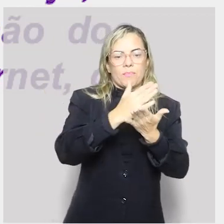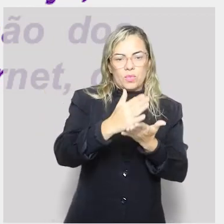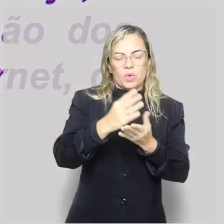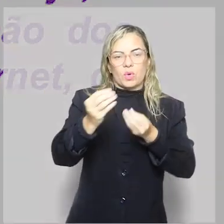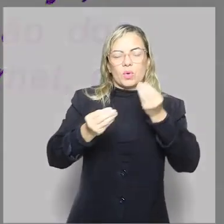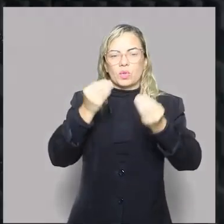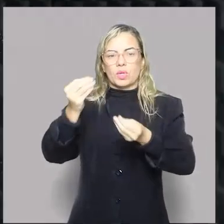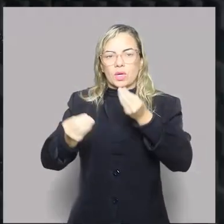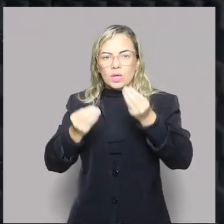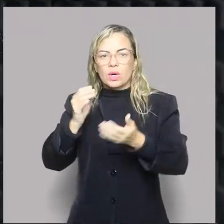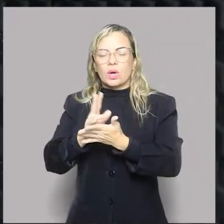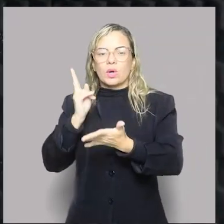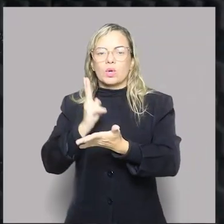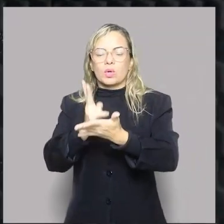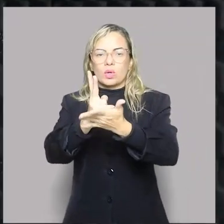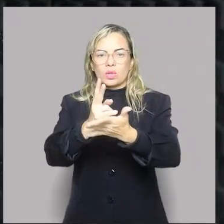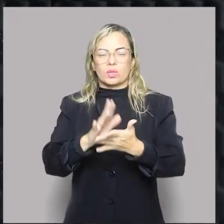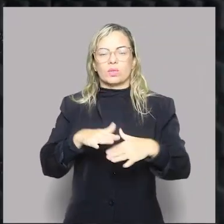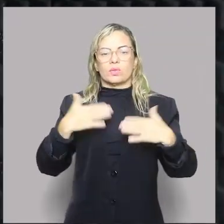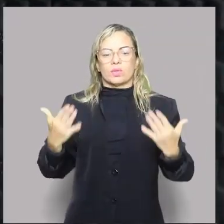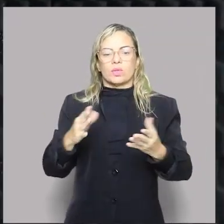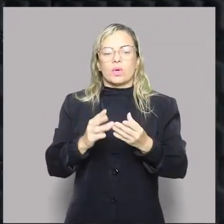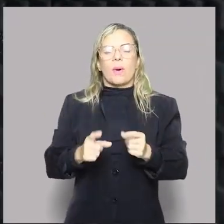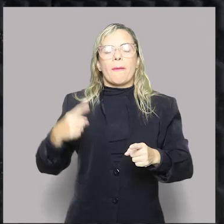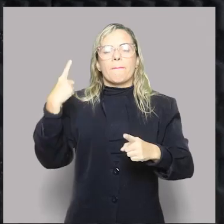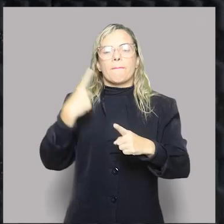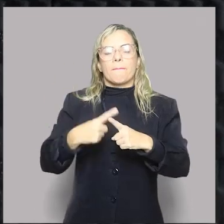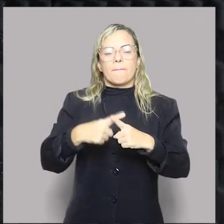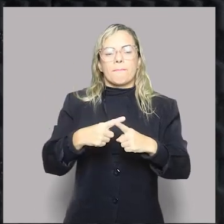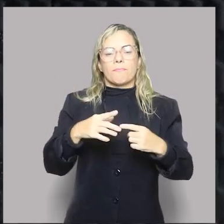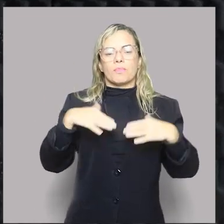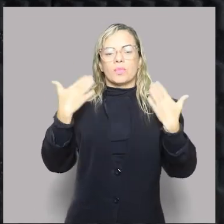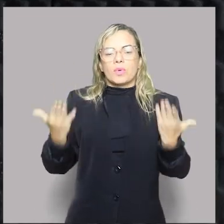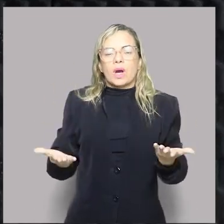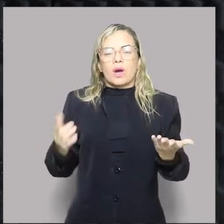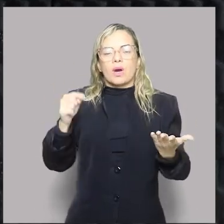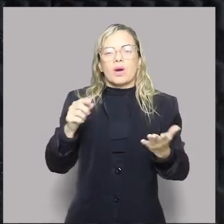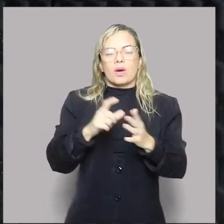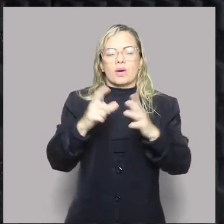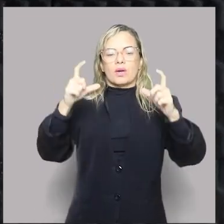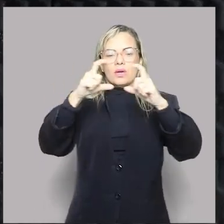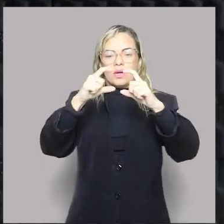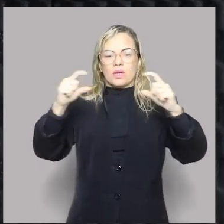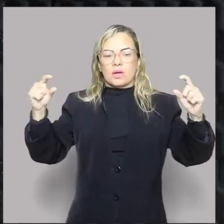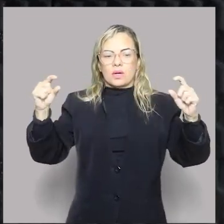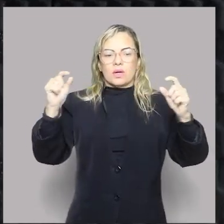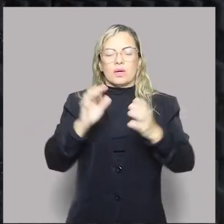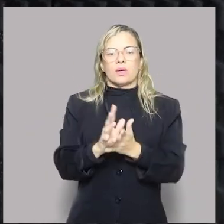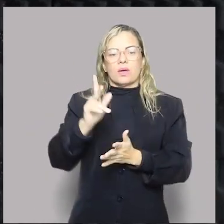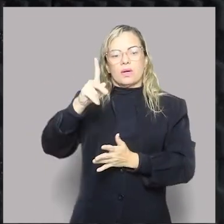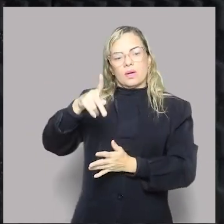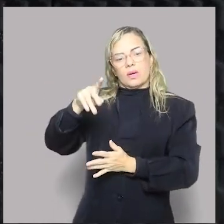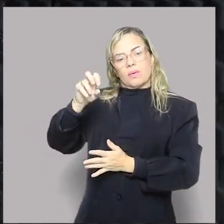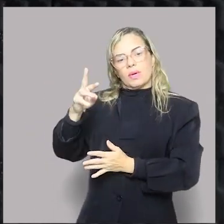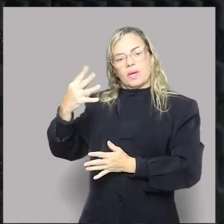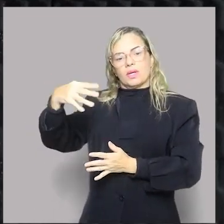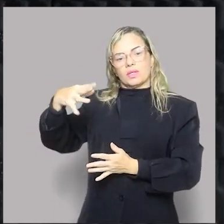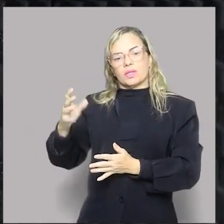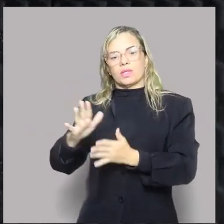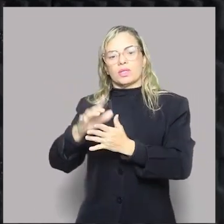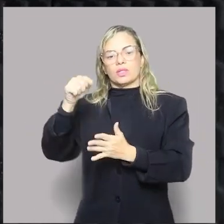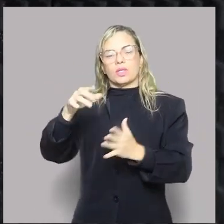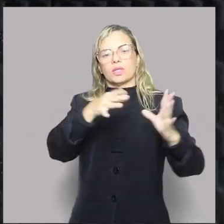palavra democratização, é necessário que todas as pessoas tenham esse acesso. Então, bem aí, a gente já levanta o primeiro